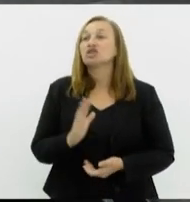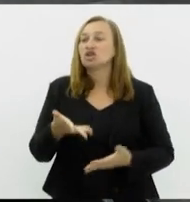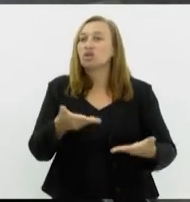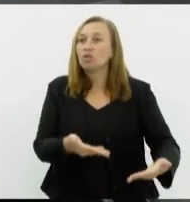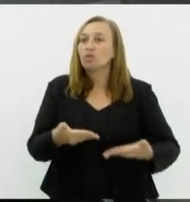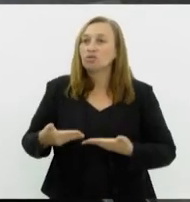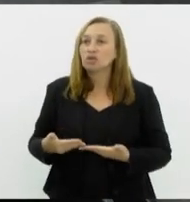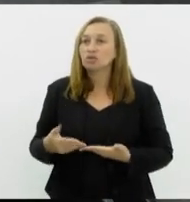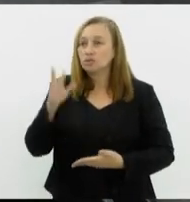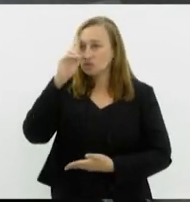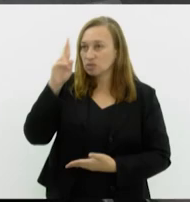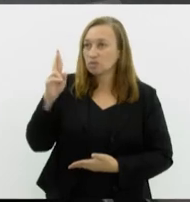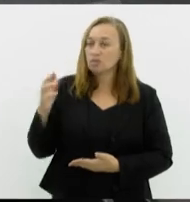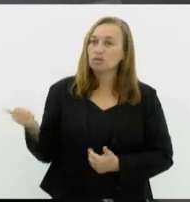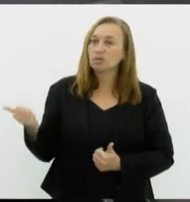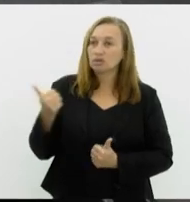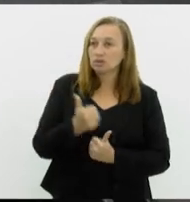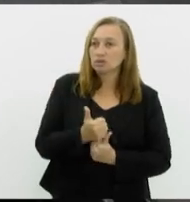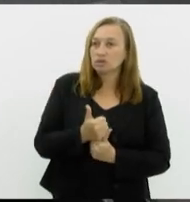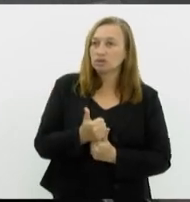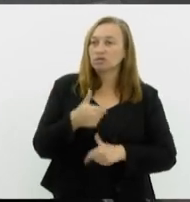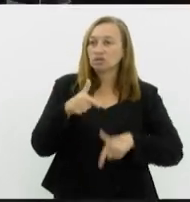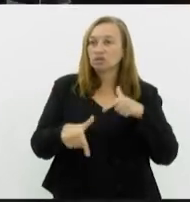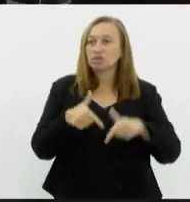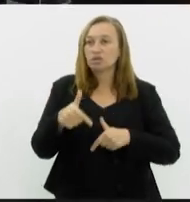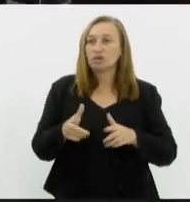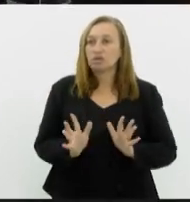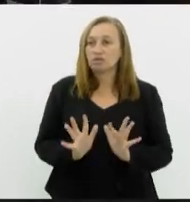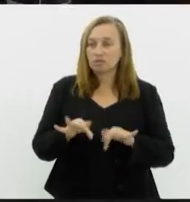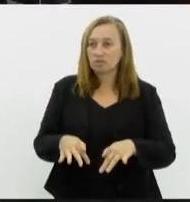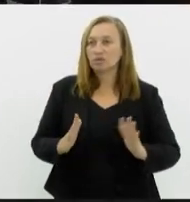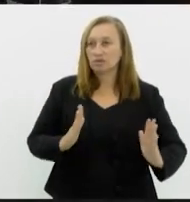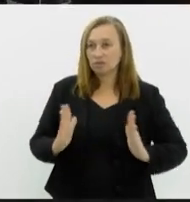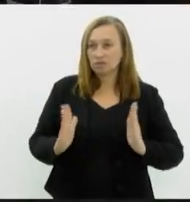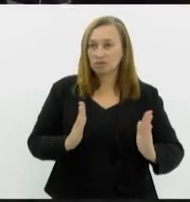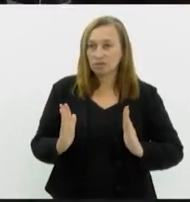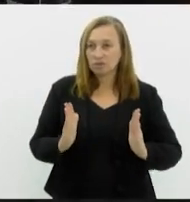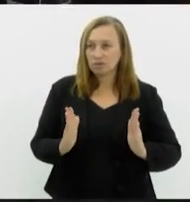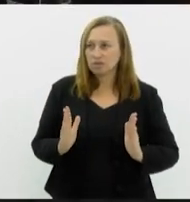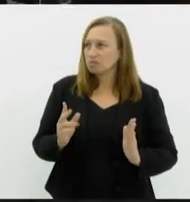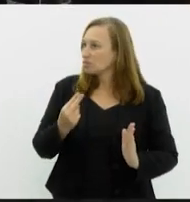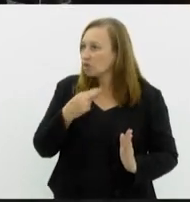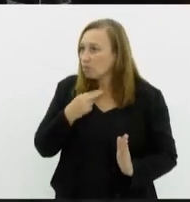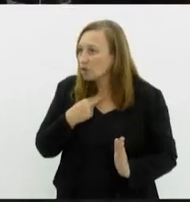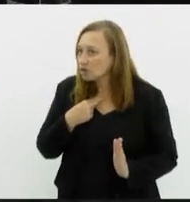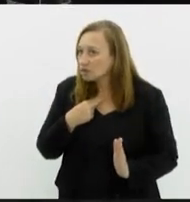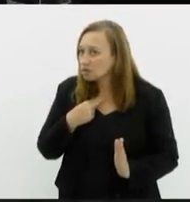Vossa Excelência para assumir os trabalhos do expediente final. Ou tem não vai poder?